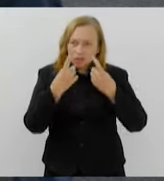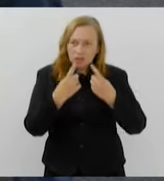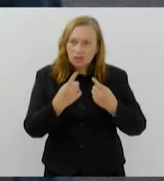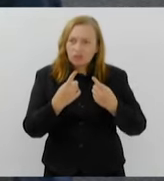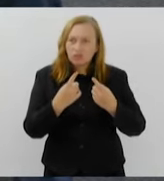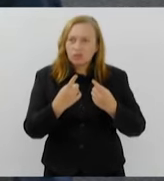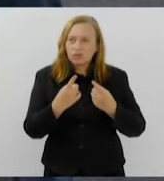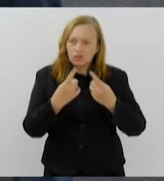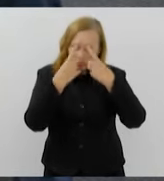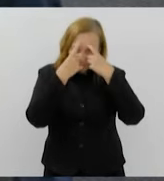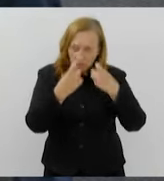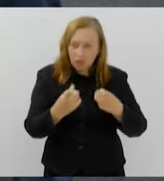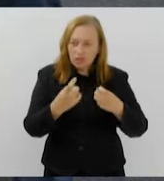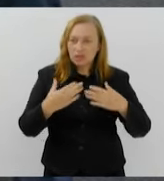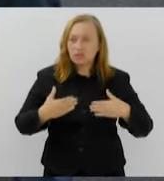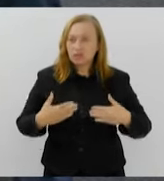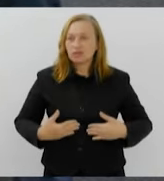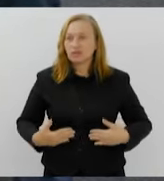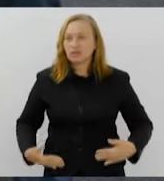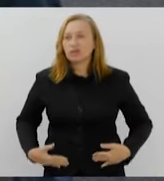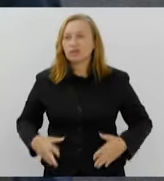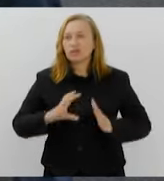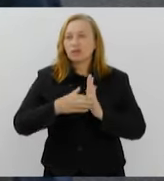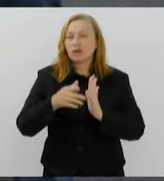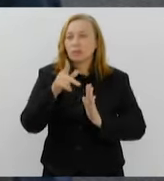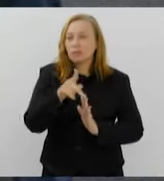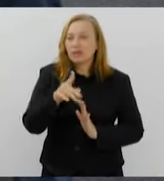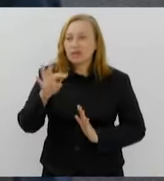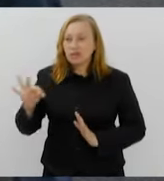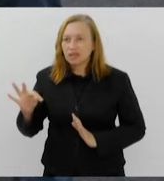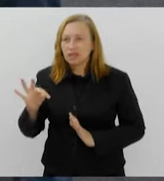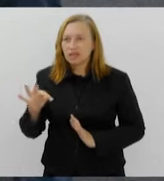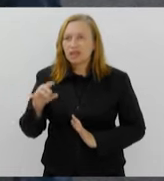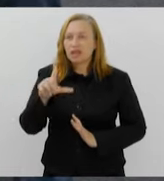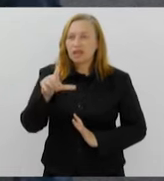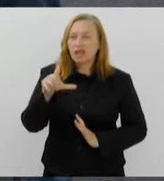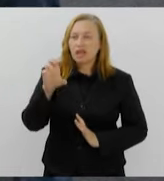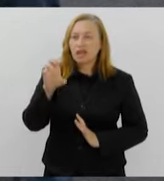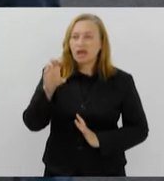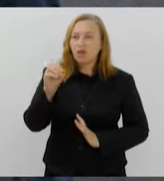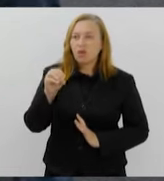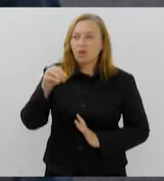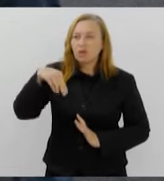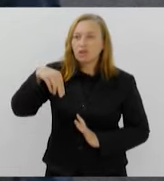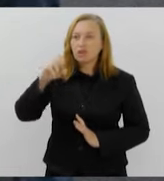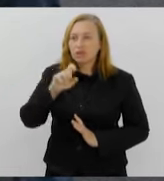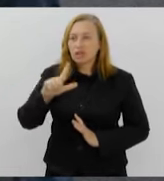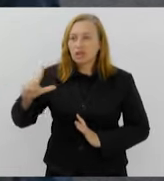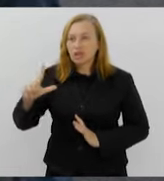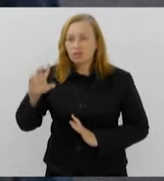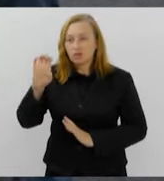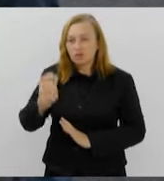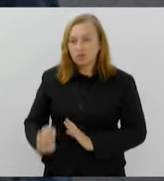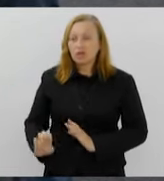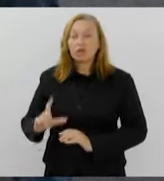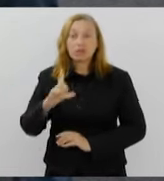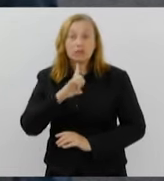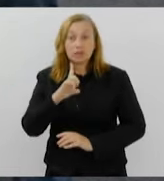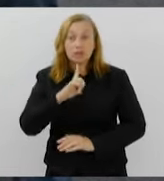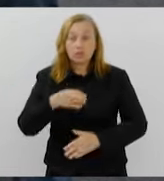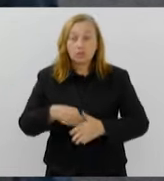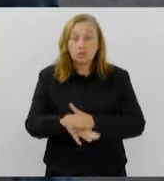física a um militante do PT chamado Leonel de esquerda que tem por hábito